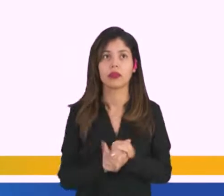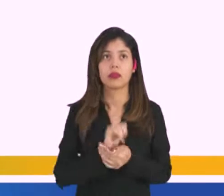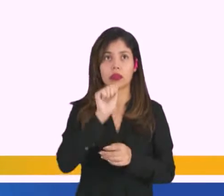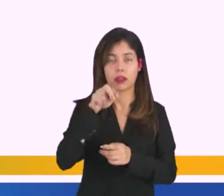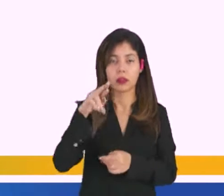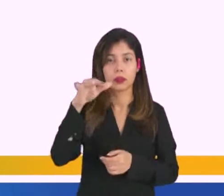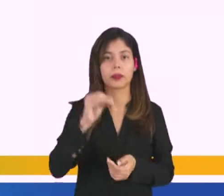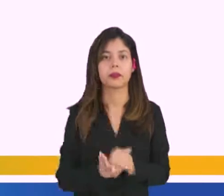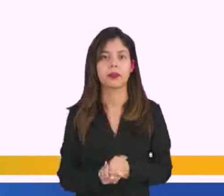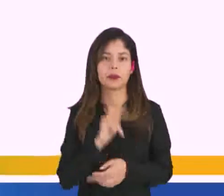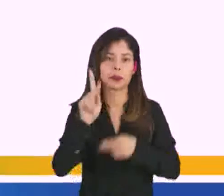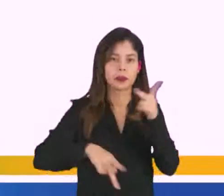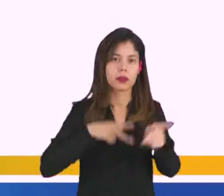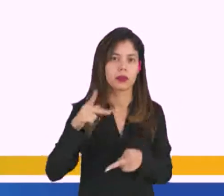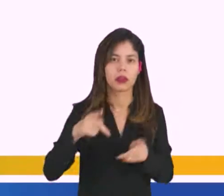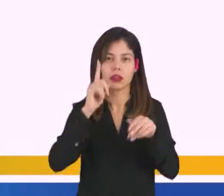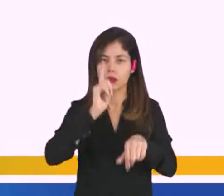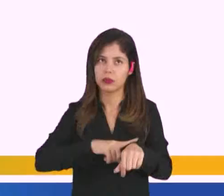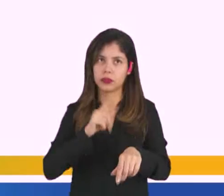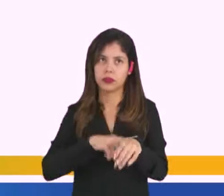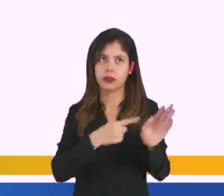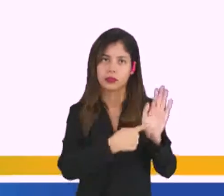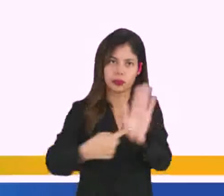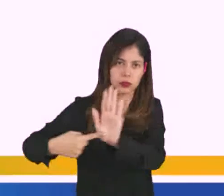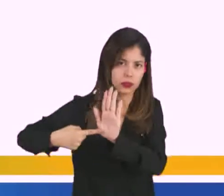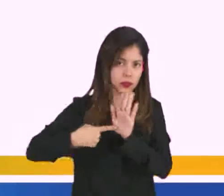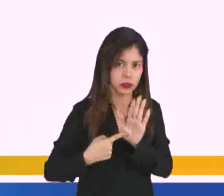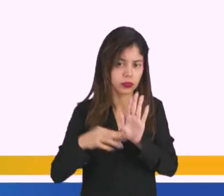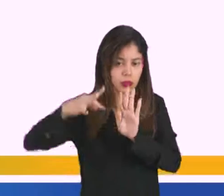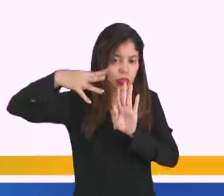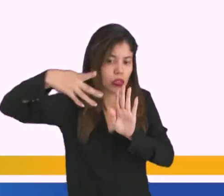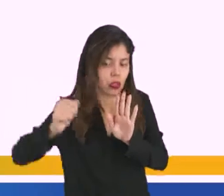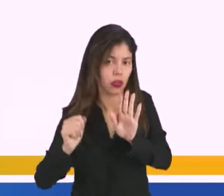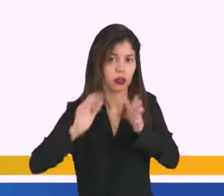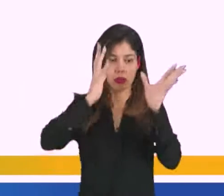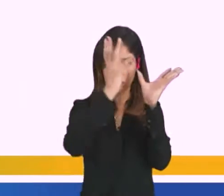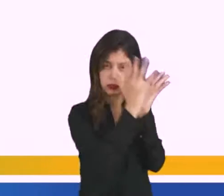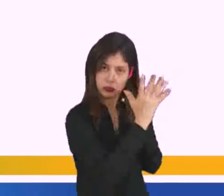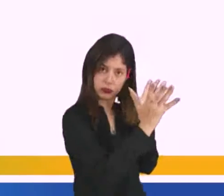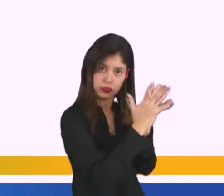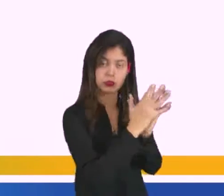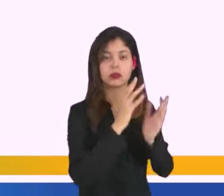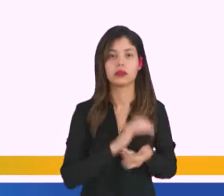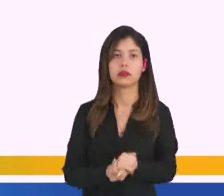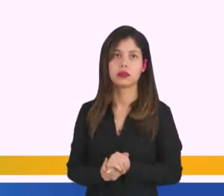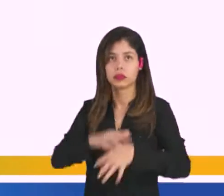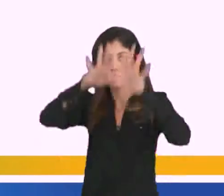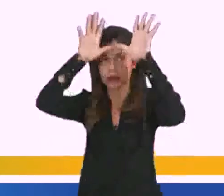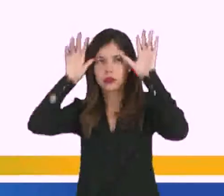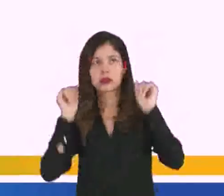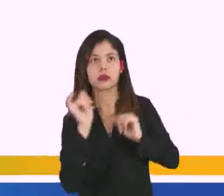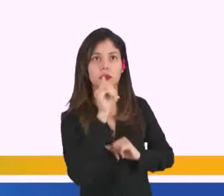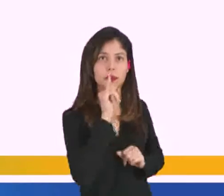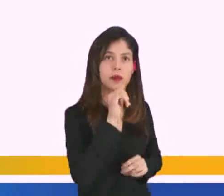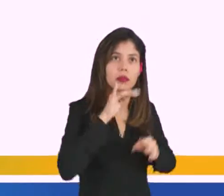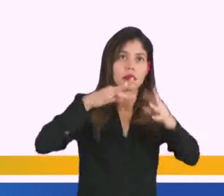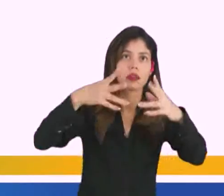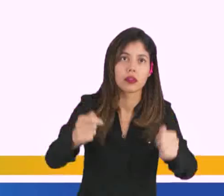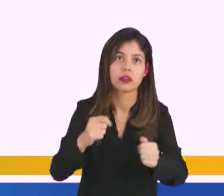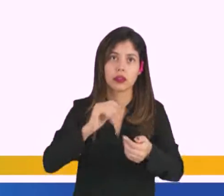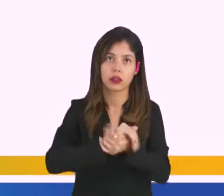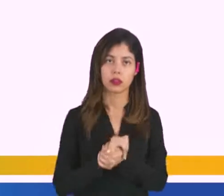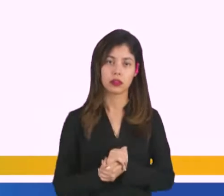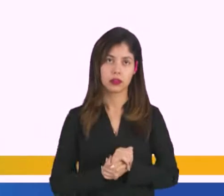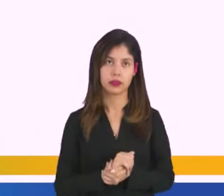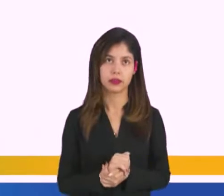amostra. População contempla o todo de indivíduos em um grupo. A população do Acre, por exemplo, seria todos os habitantes